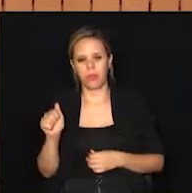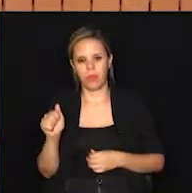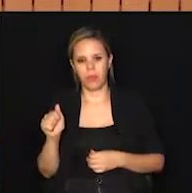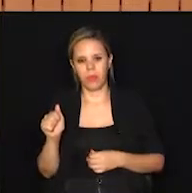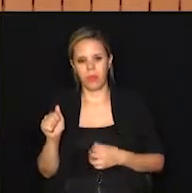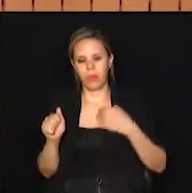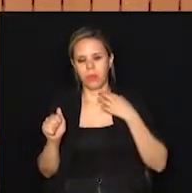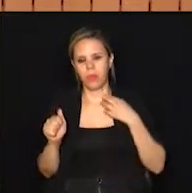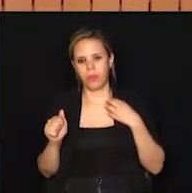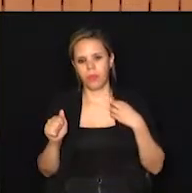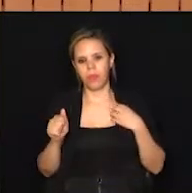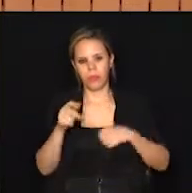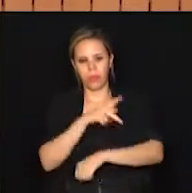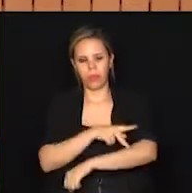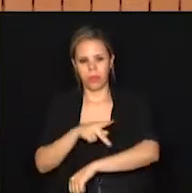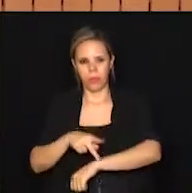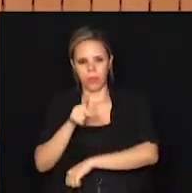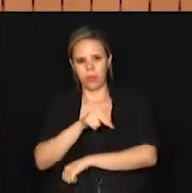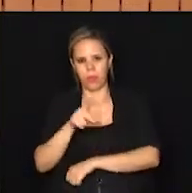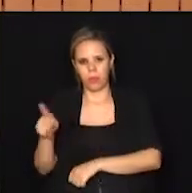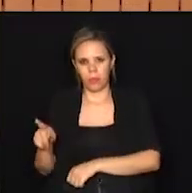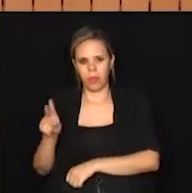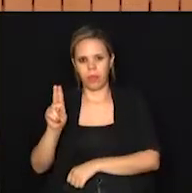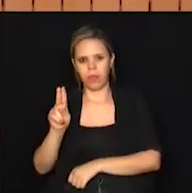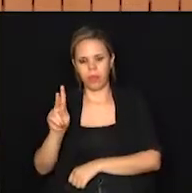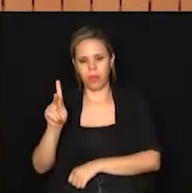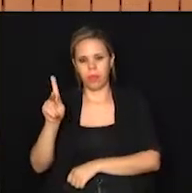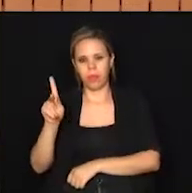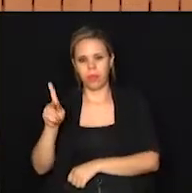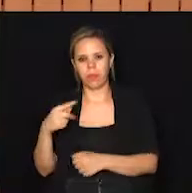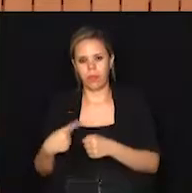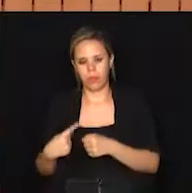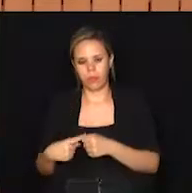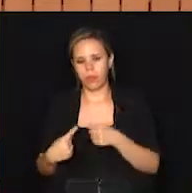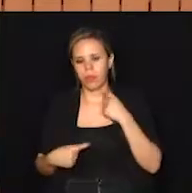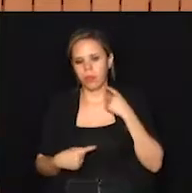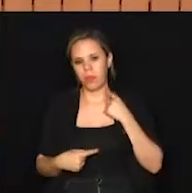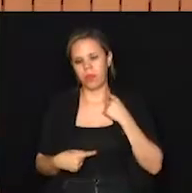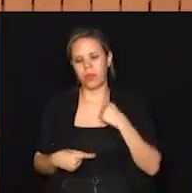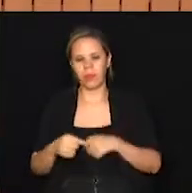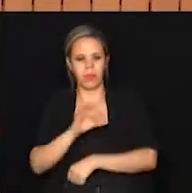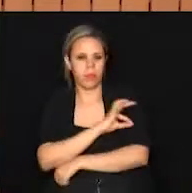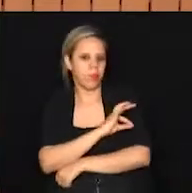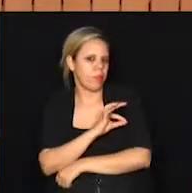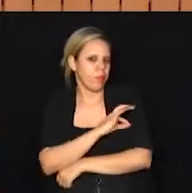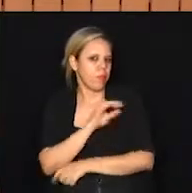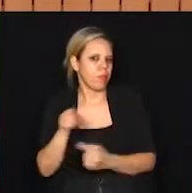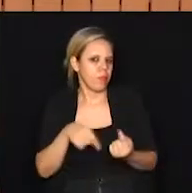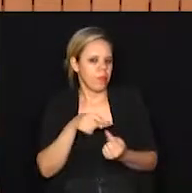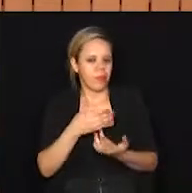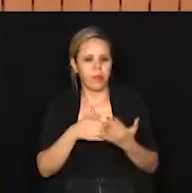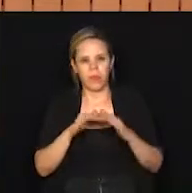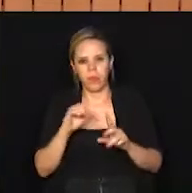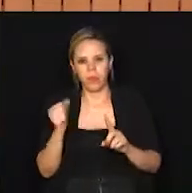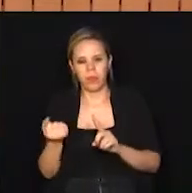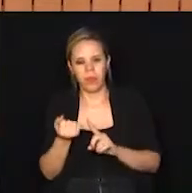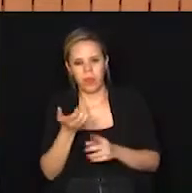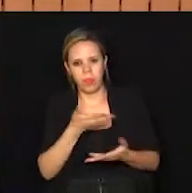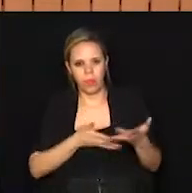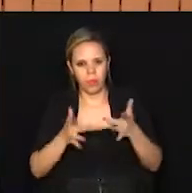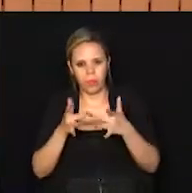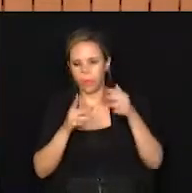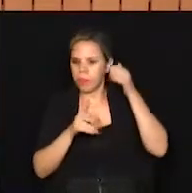Professor Carlos Chileno, muito obrigado pela presença, pelo posicionamento aí do Sindicato dos Professores de Campinas e Região.